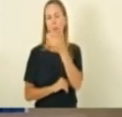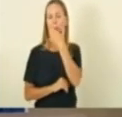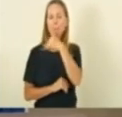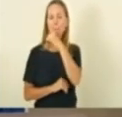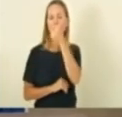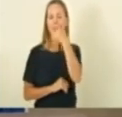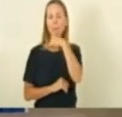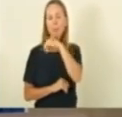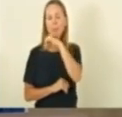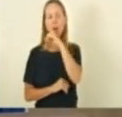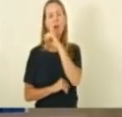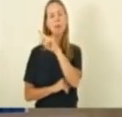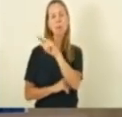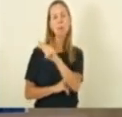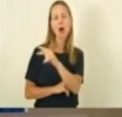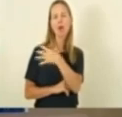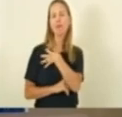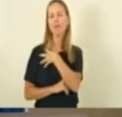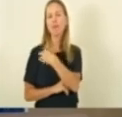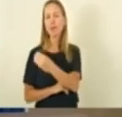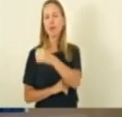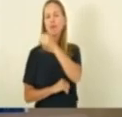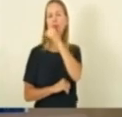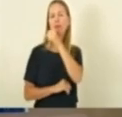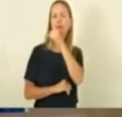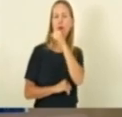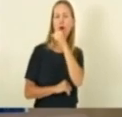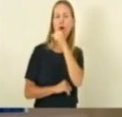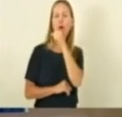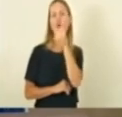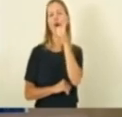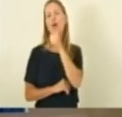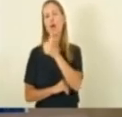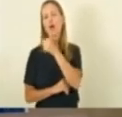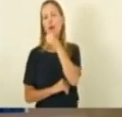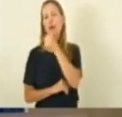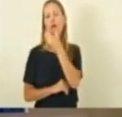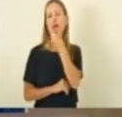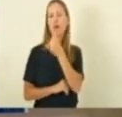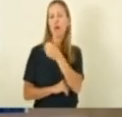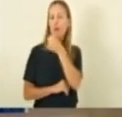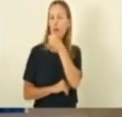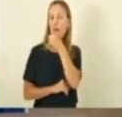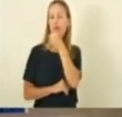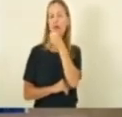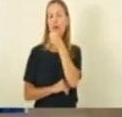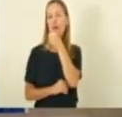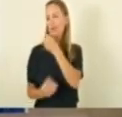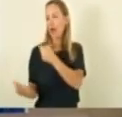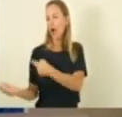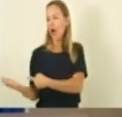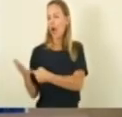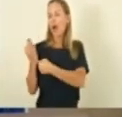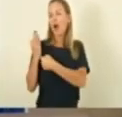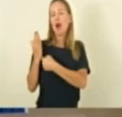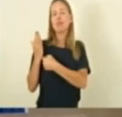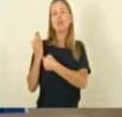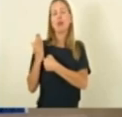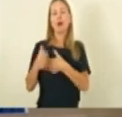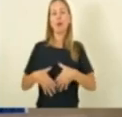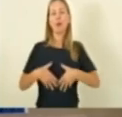seu irmão, seu amigo, seu filho, sua avó, seu avô. E isso vai dando força para a gente